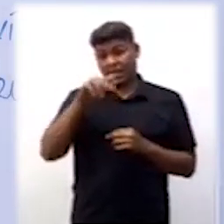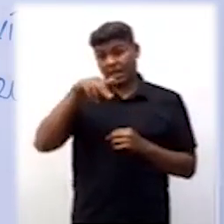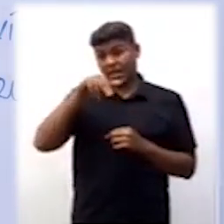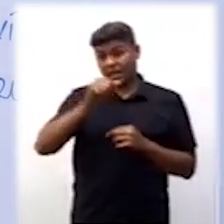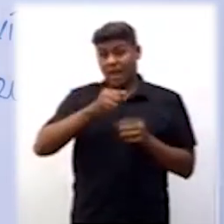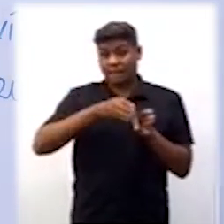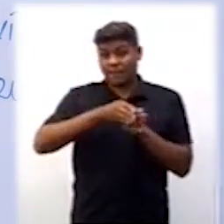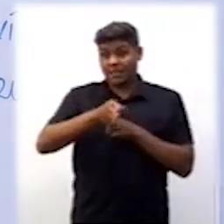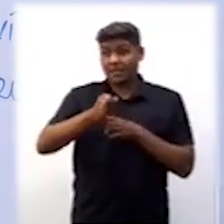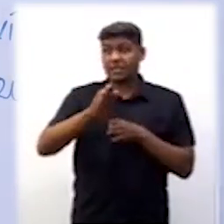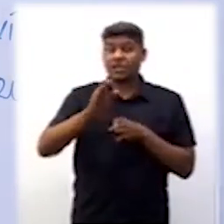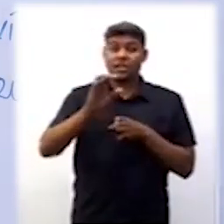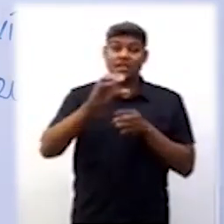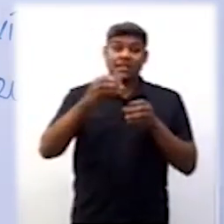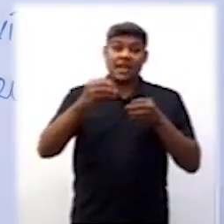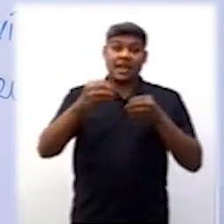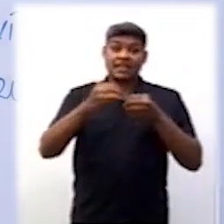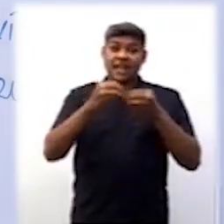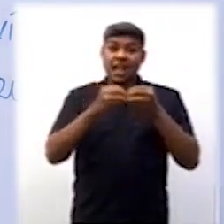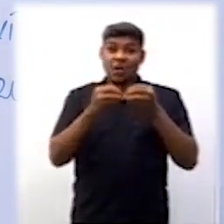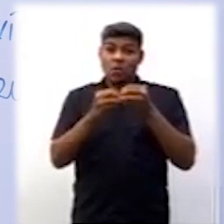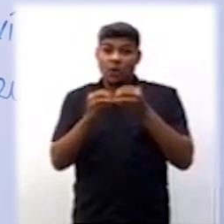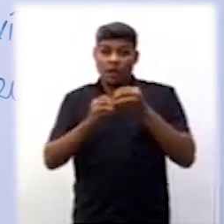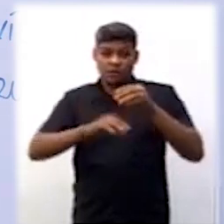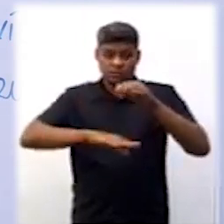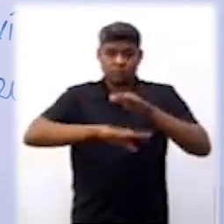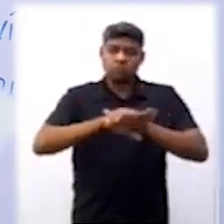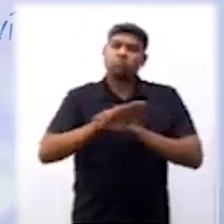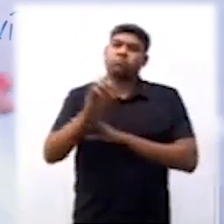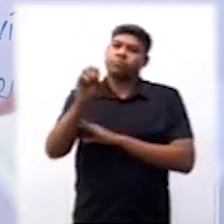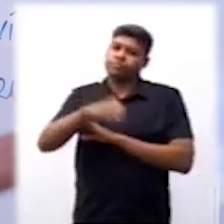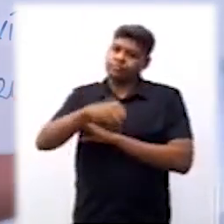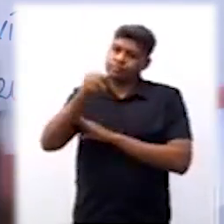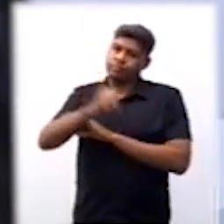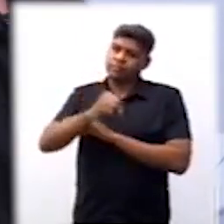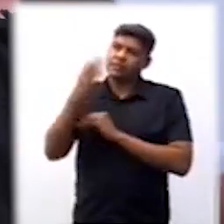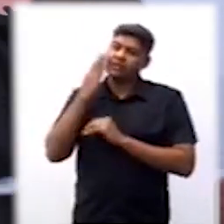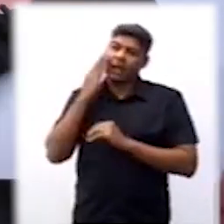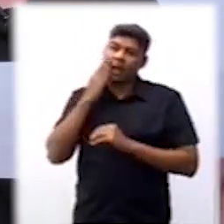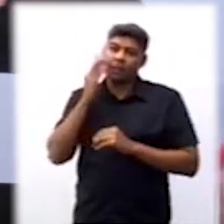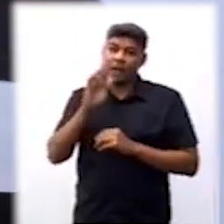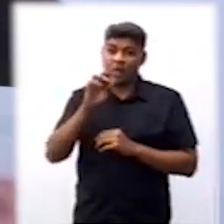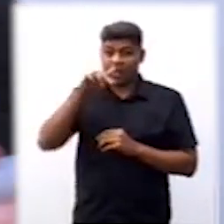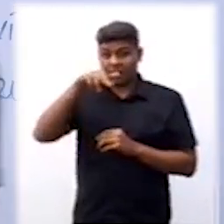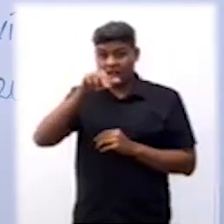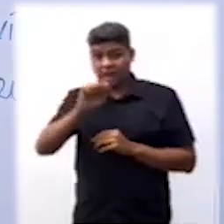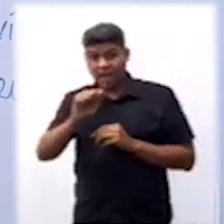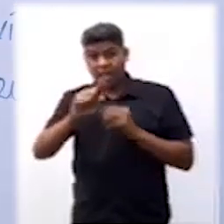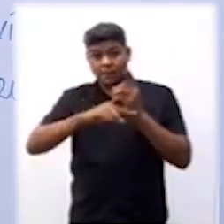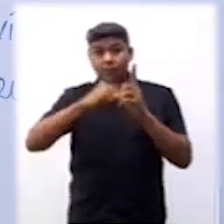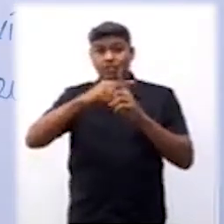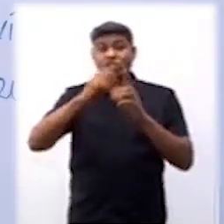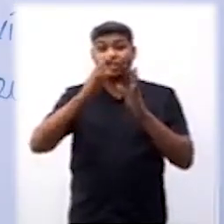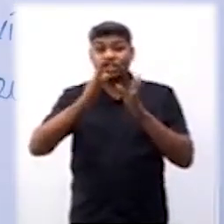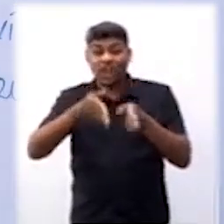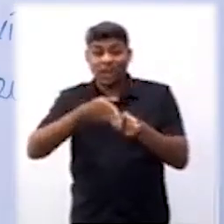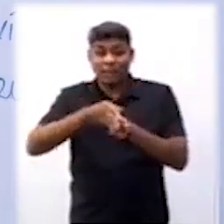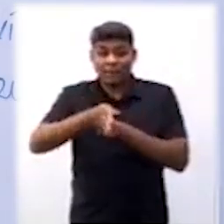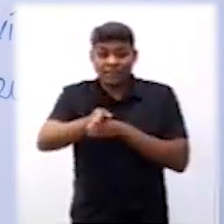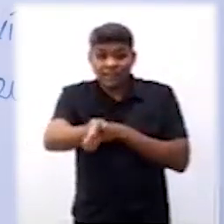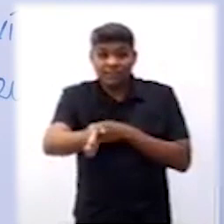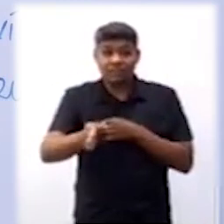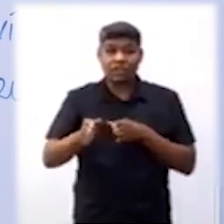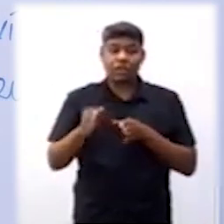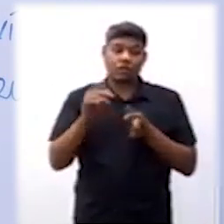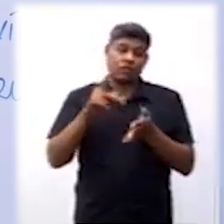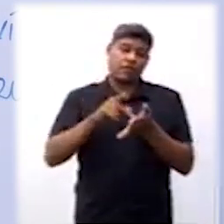célula hospedeira? Sim, é essa a alternativa correta. A fita de RNA com senso positivo já é um mensageiro na célula